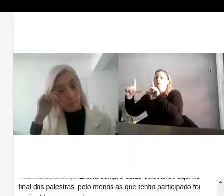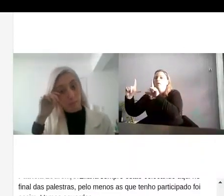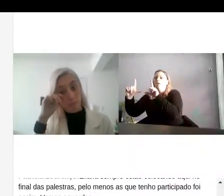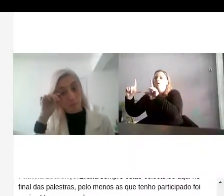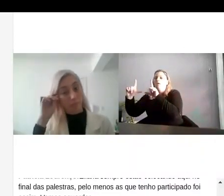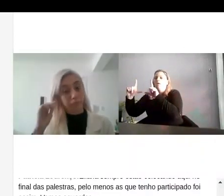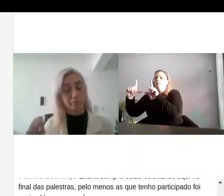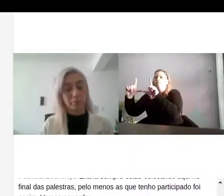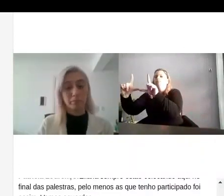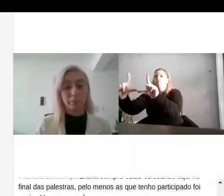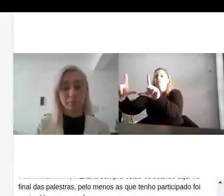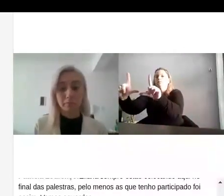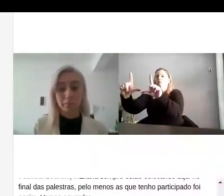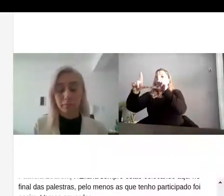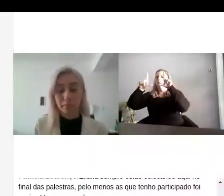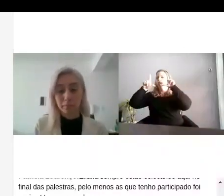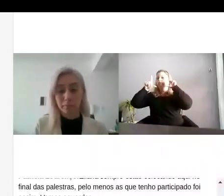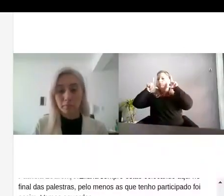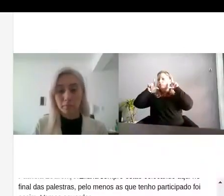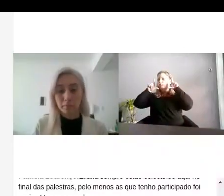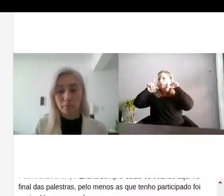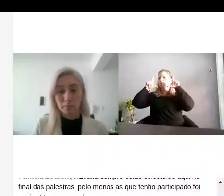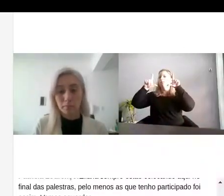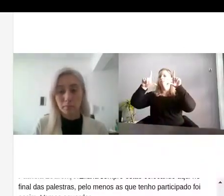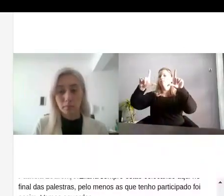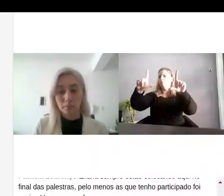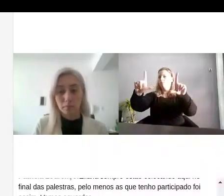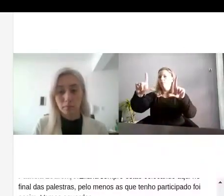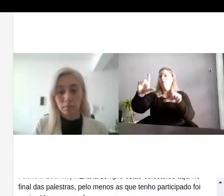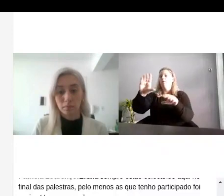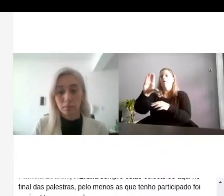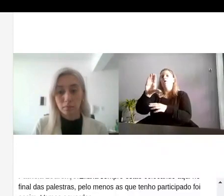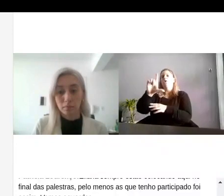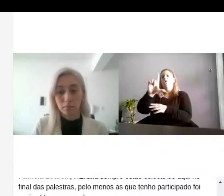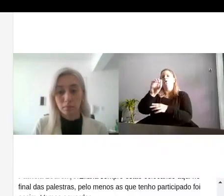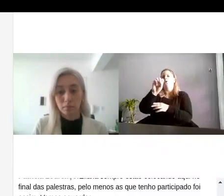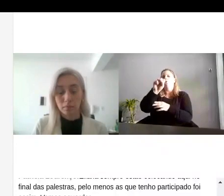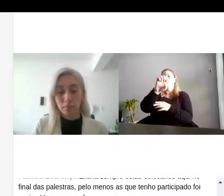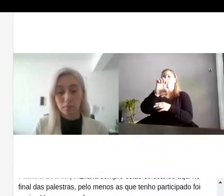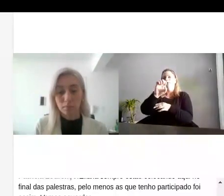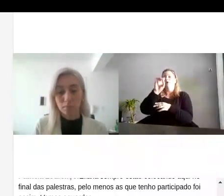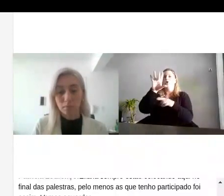gente usa só para rosto e detalhe a gente usa para outras coisas, porque isso é um erro bastante recorrente.